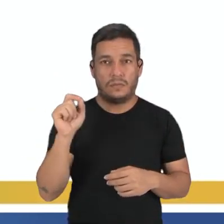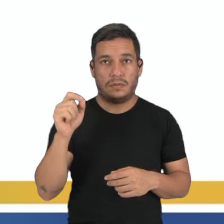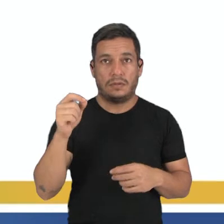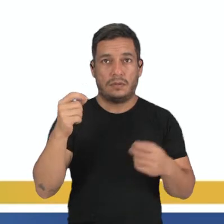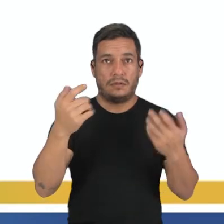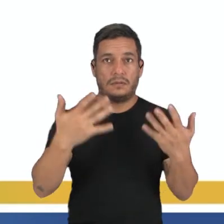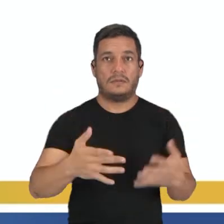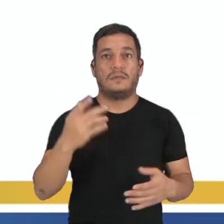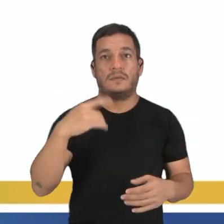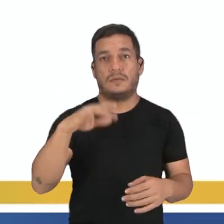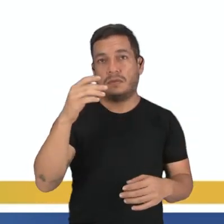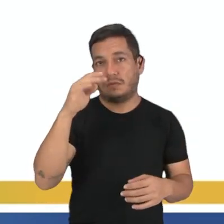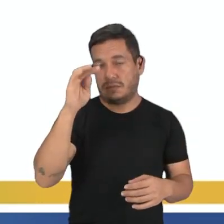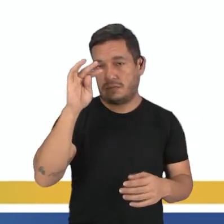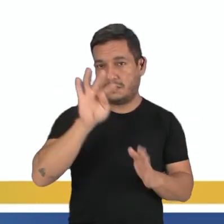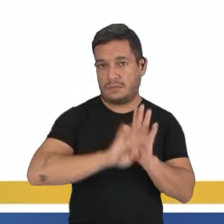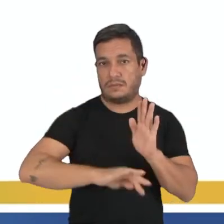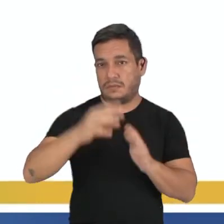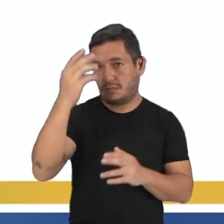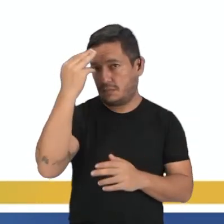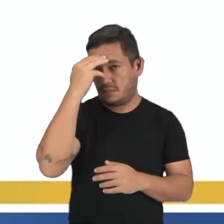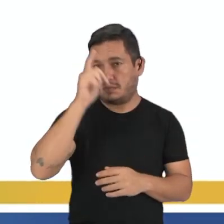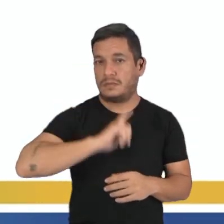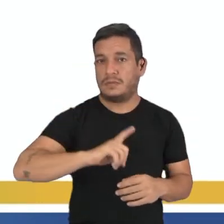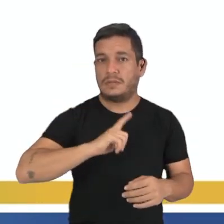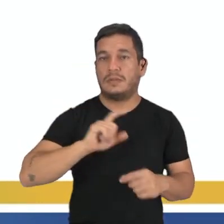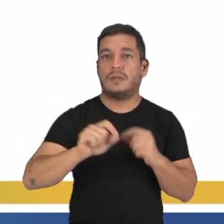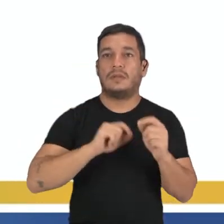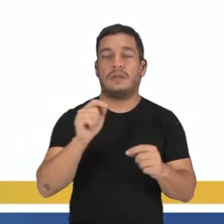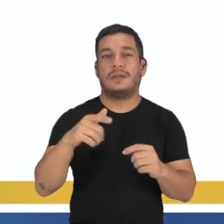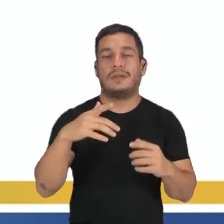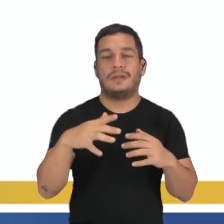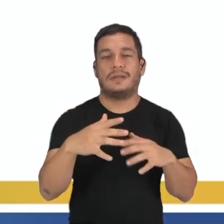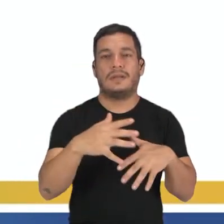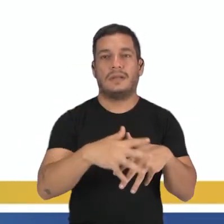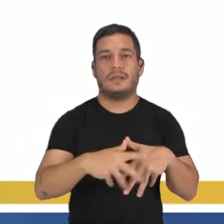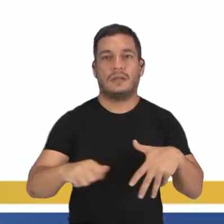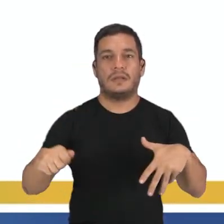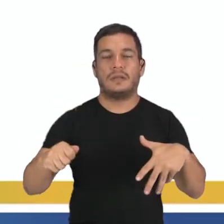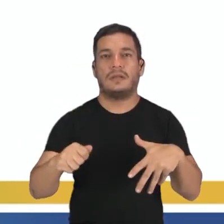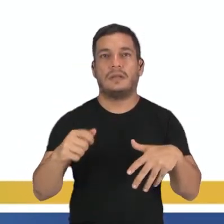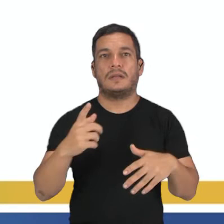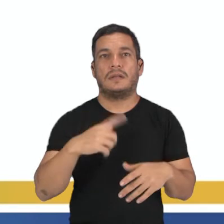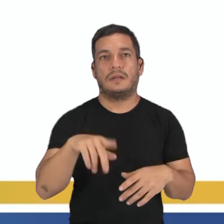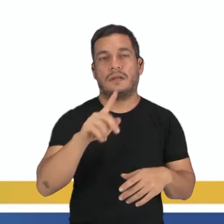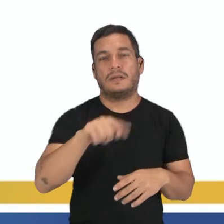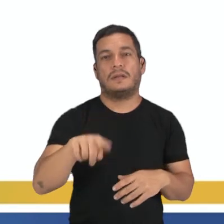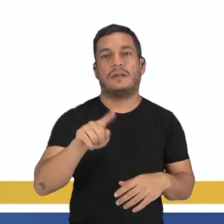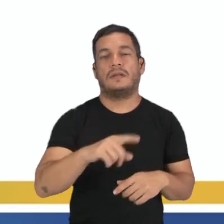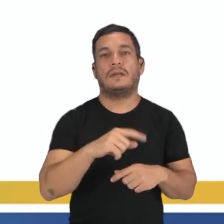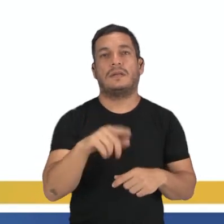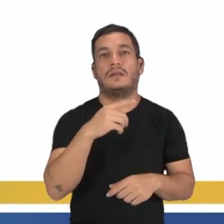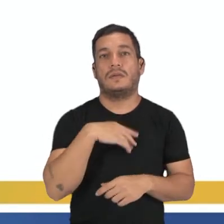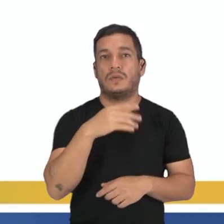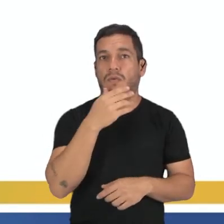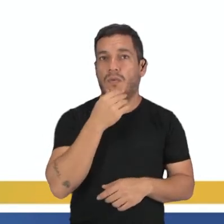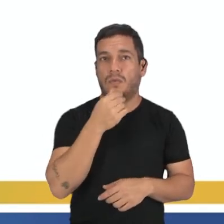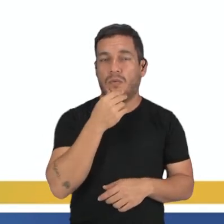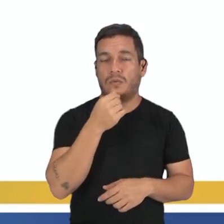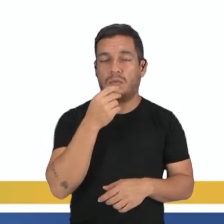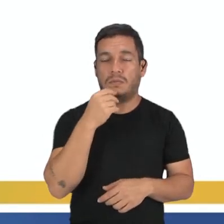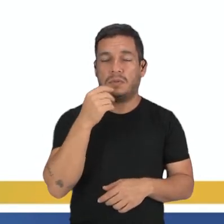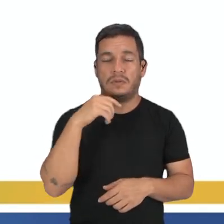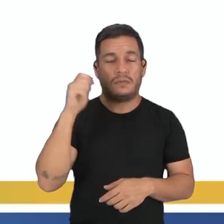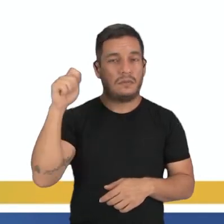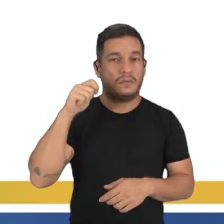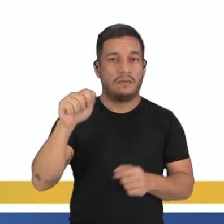literárias que chamamos de linguagem figurada sendo assim assinale a alternativa em que o autor faz uso de linguagem